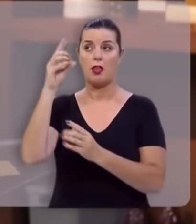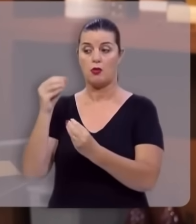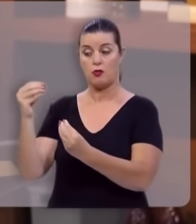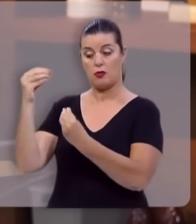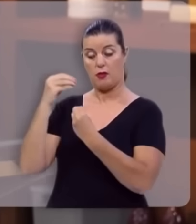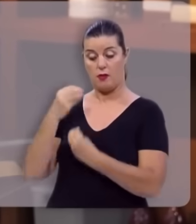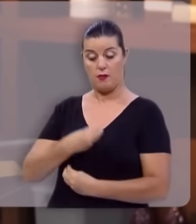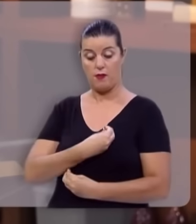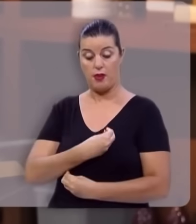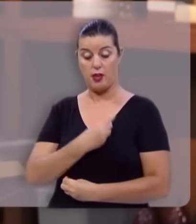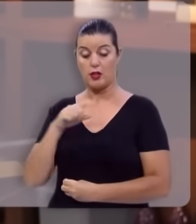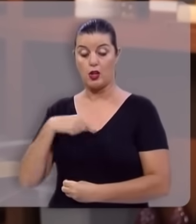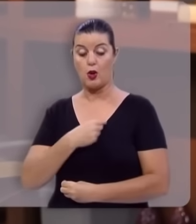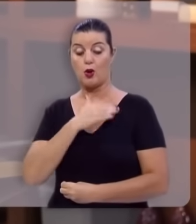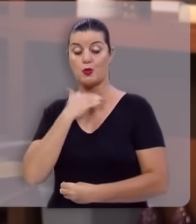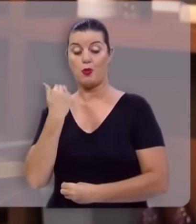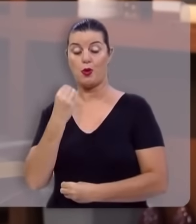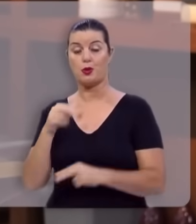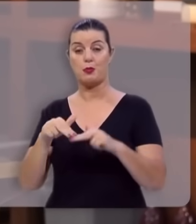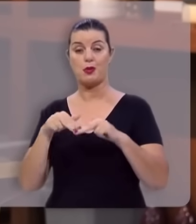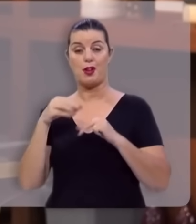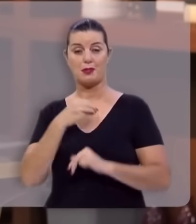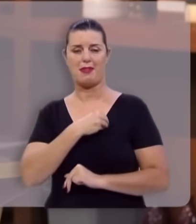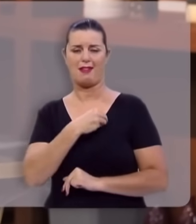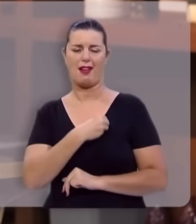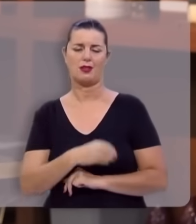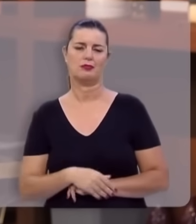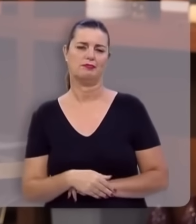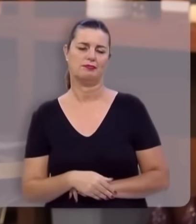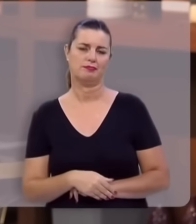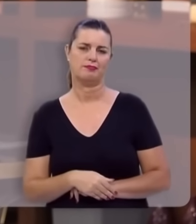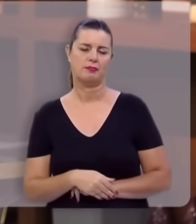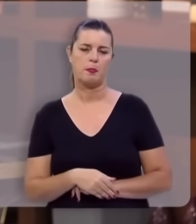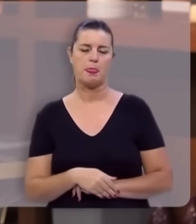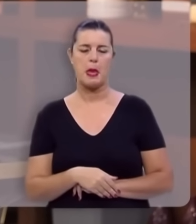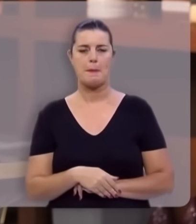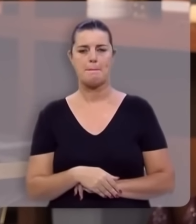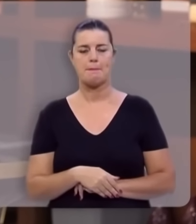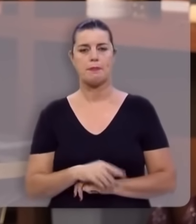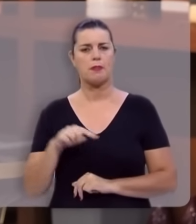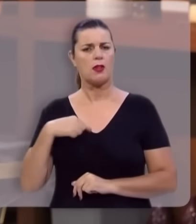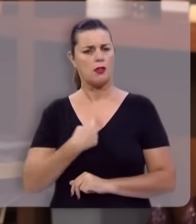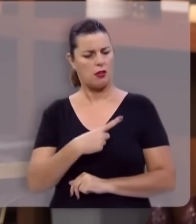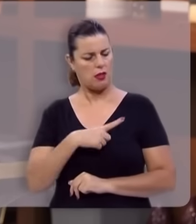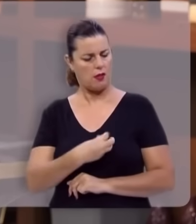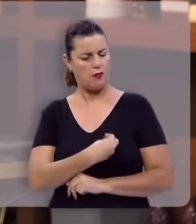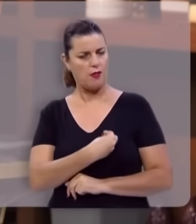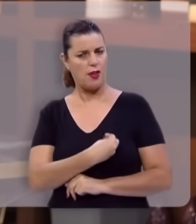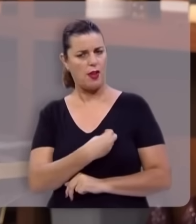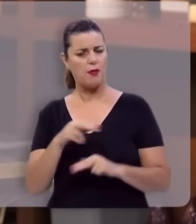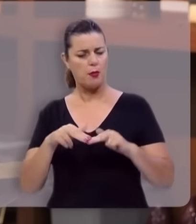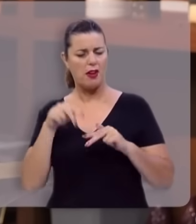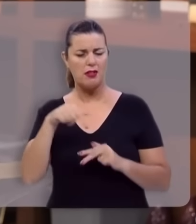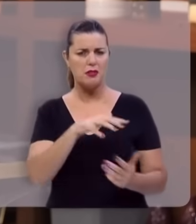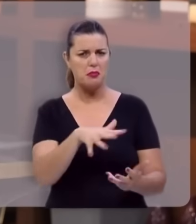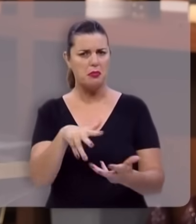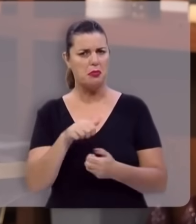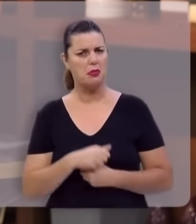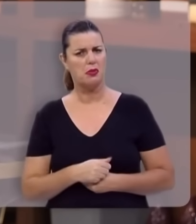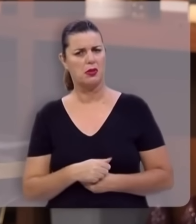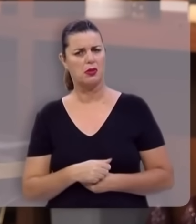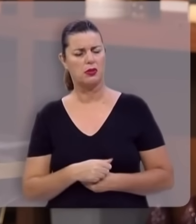estando nós mortos nos nossos delitos e pecados. Nós andamos segundo o curso deste mundo,